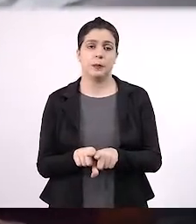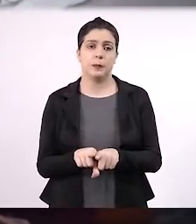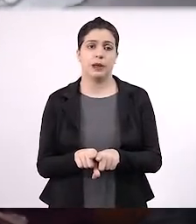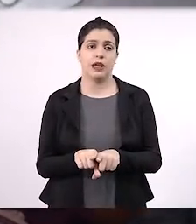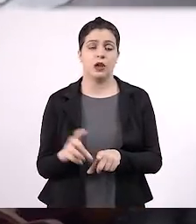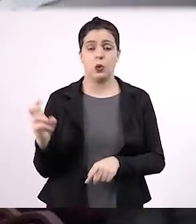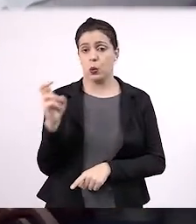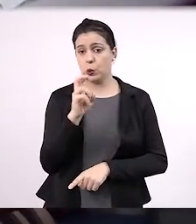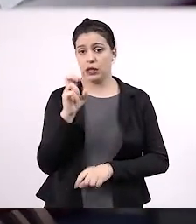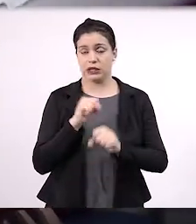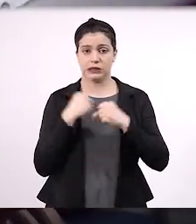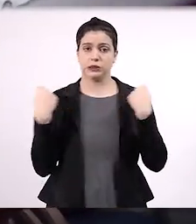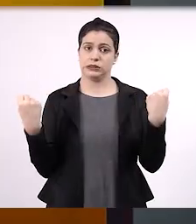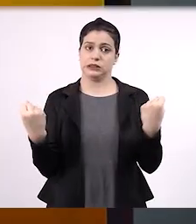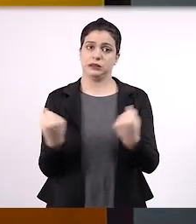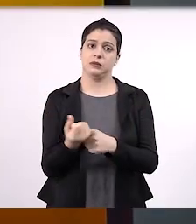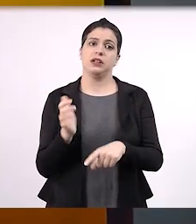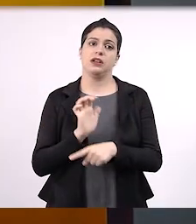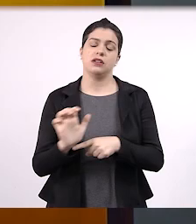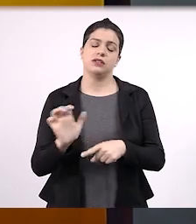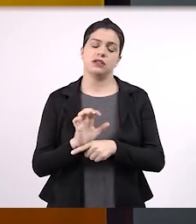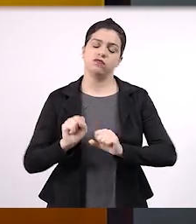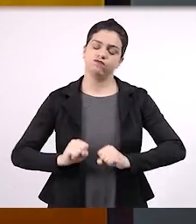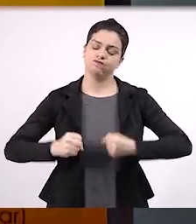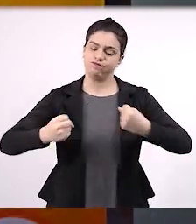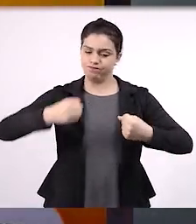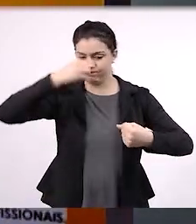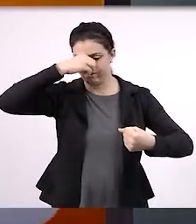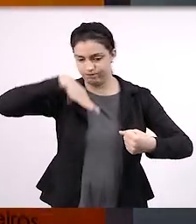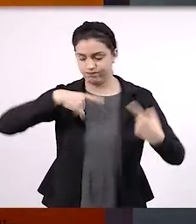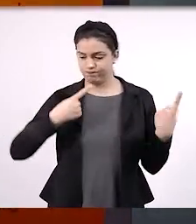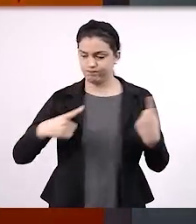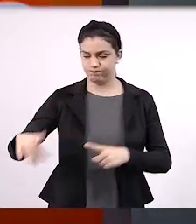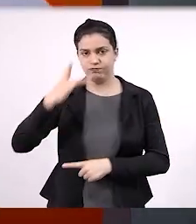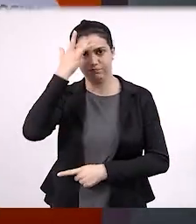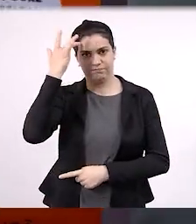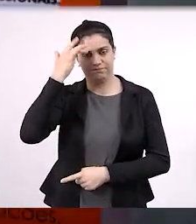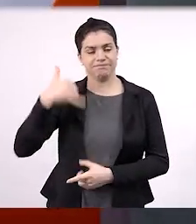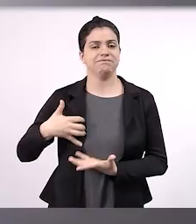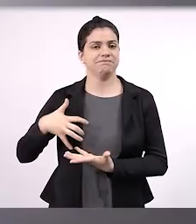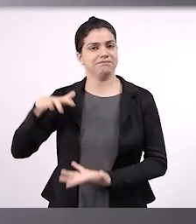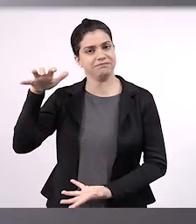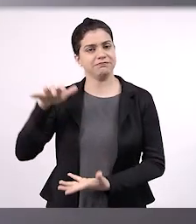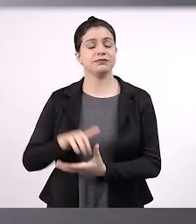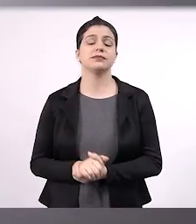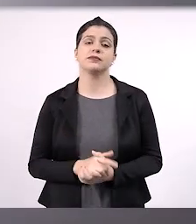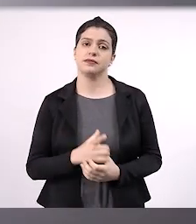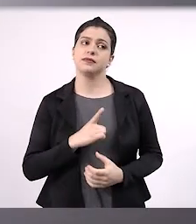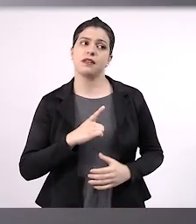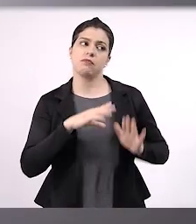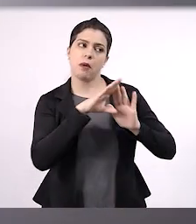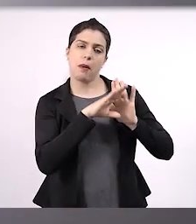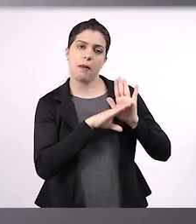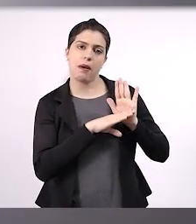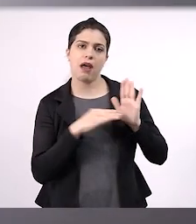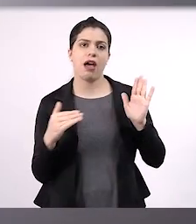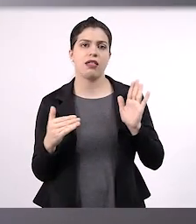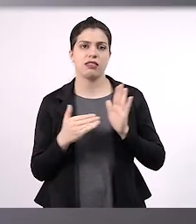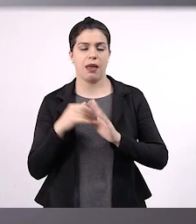Seminário Estadual de Enfrentamento à Violência contra a Pessoa Idosa, com a programação indo até o início do mês de